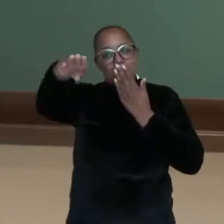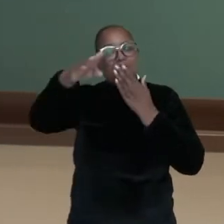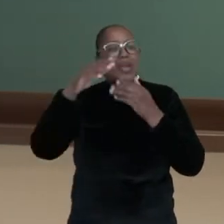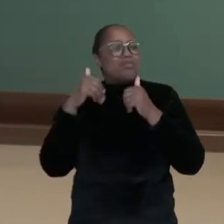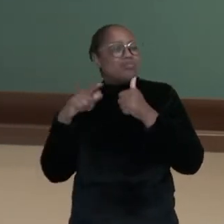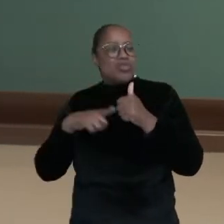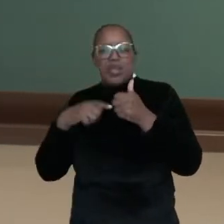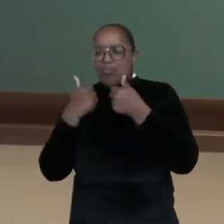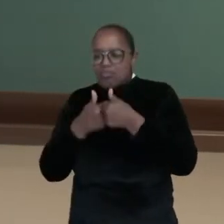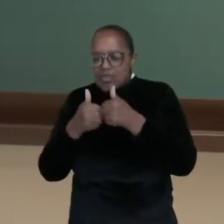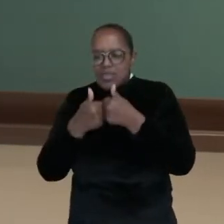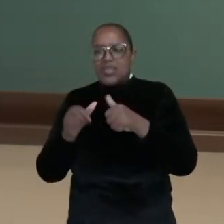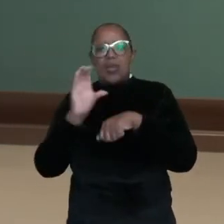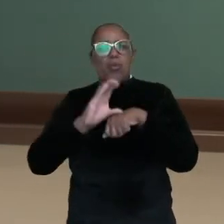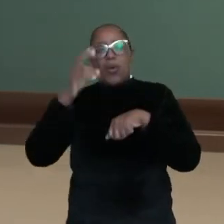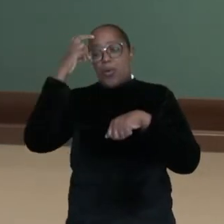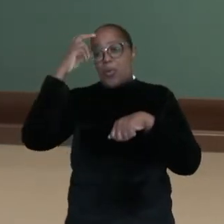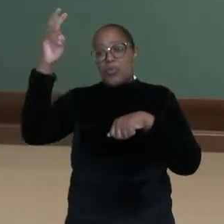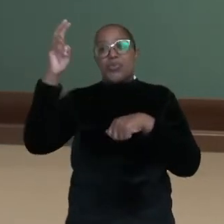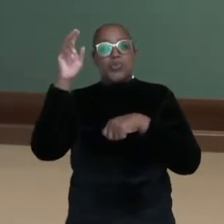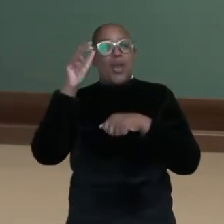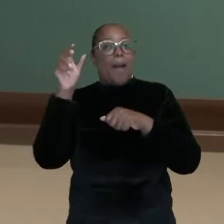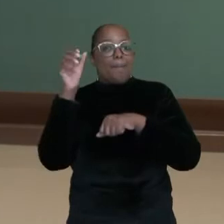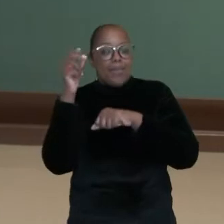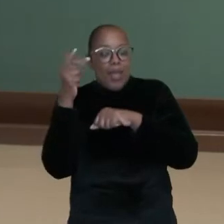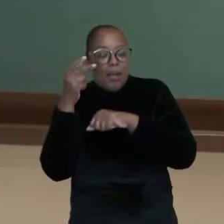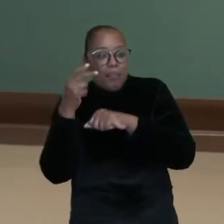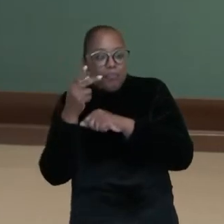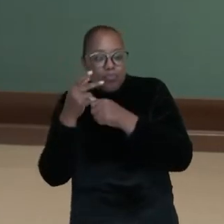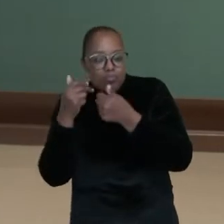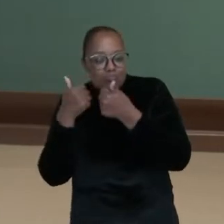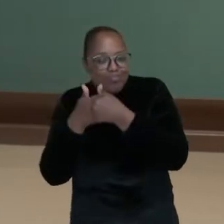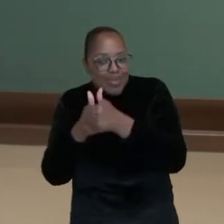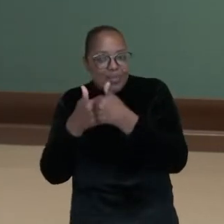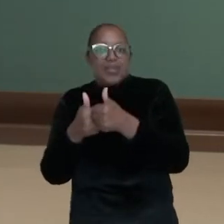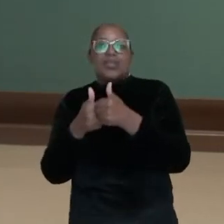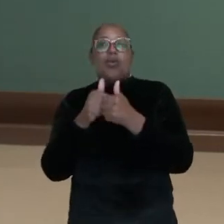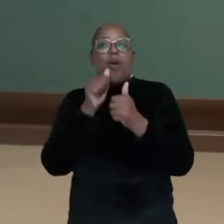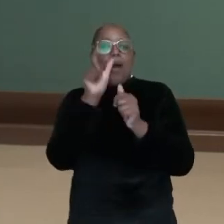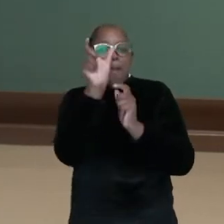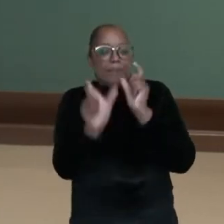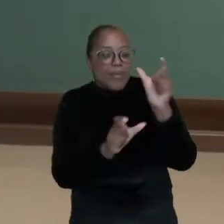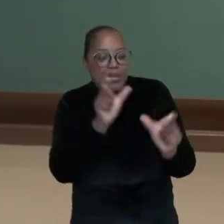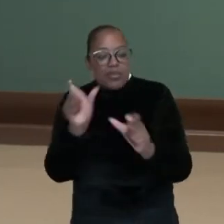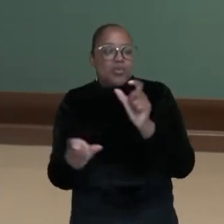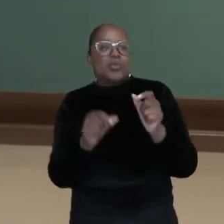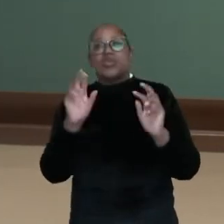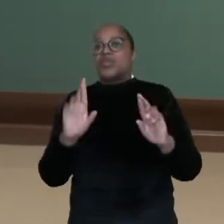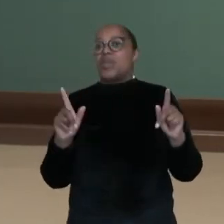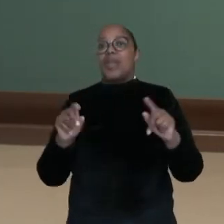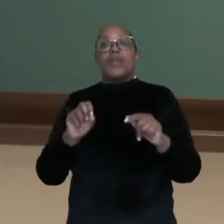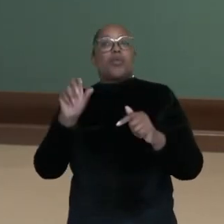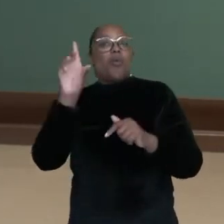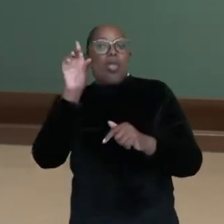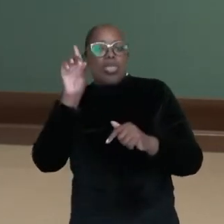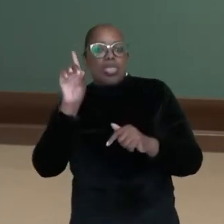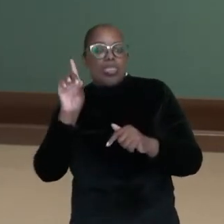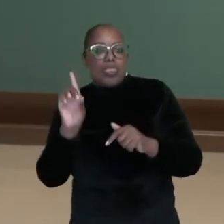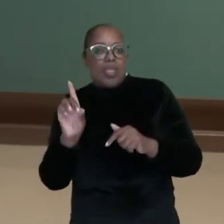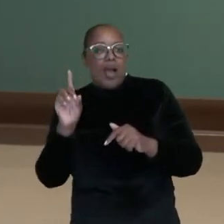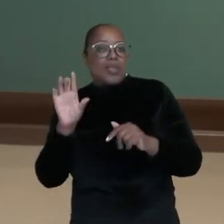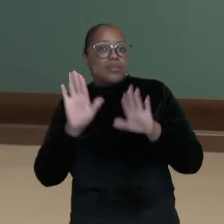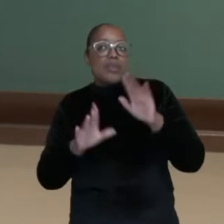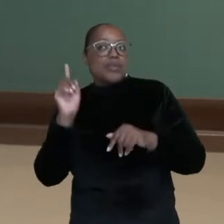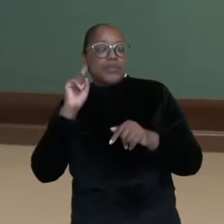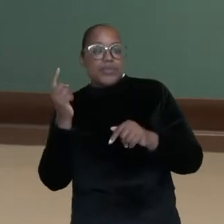perseguição à cultura diferente, a pessoas diferentes, né? Pessoas que tinham alguma necessidade diferente em relação à